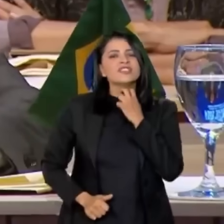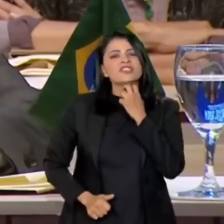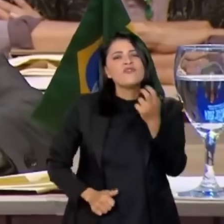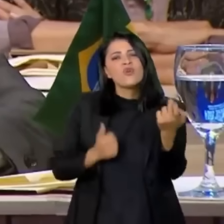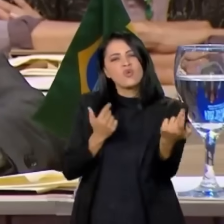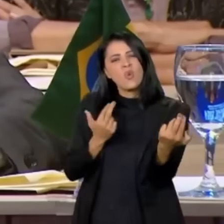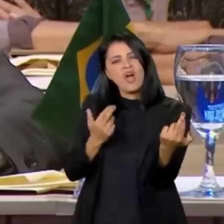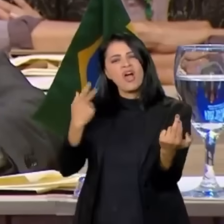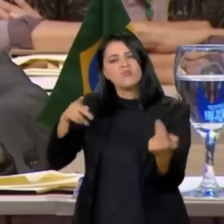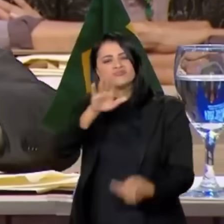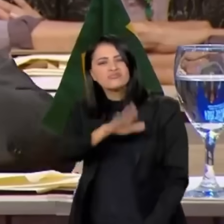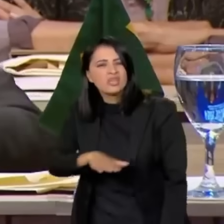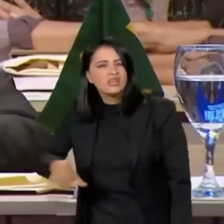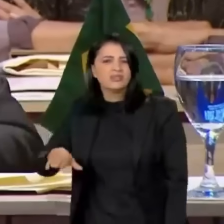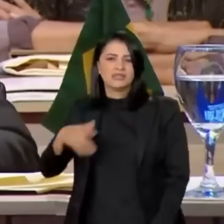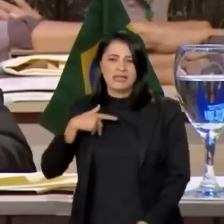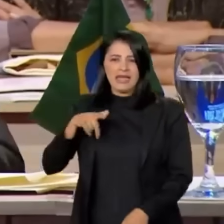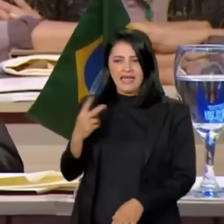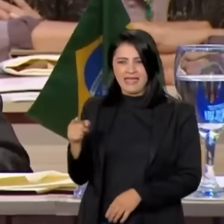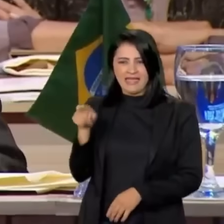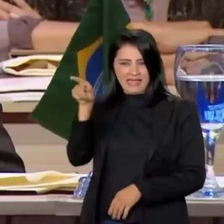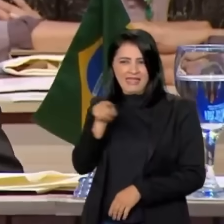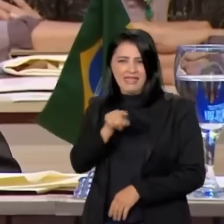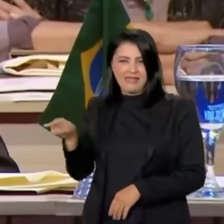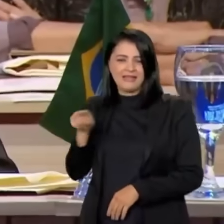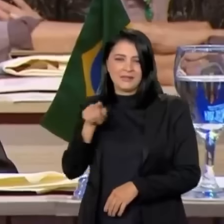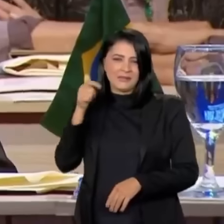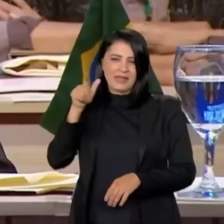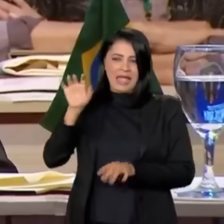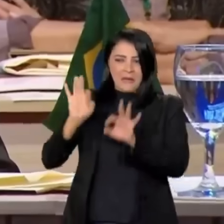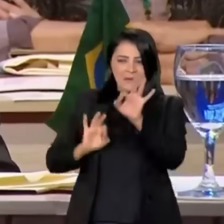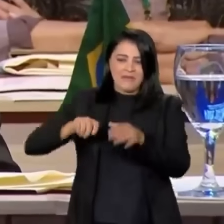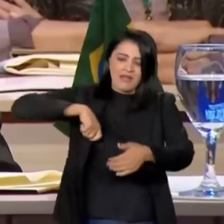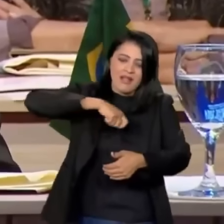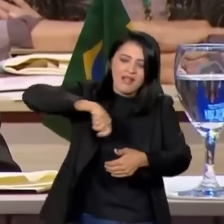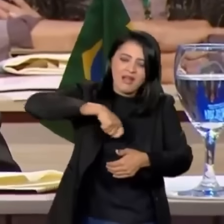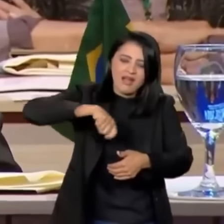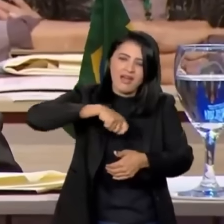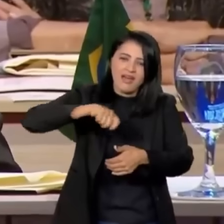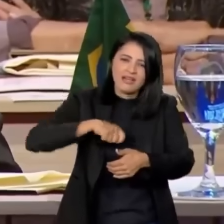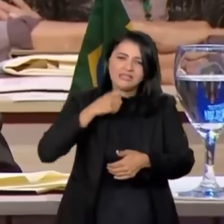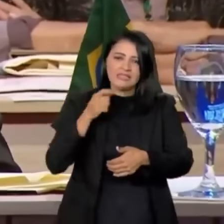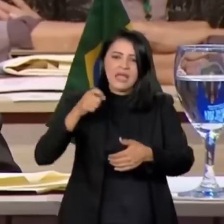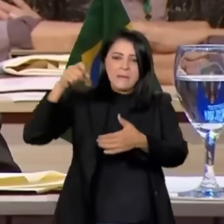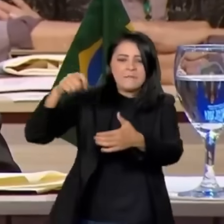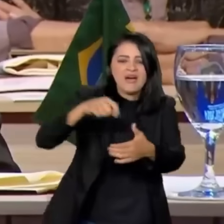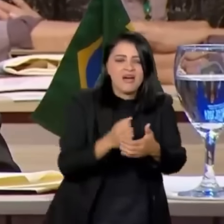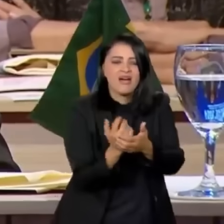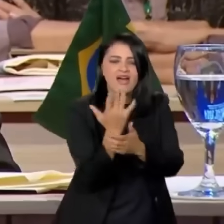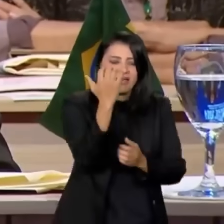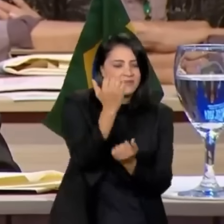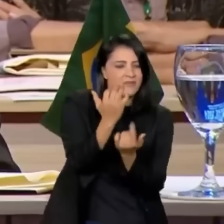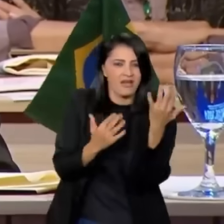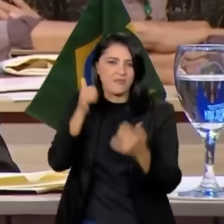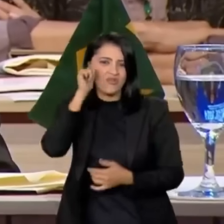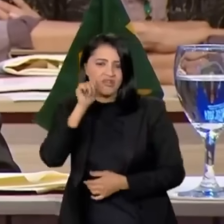criança. Mesmo que elas preparem a maioria das refeições e cultivem boa parte dos